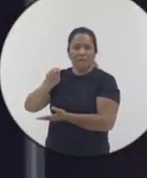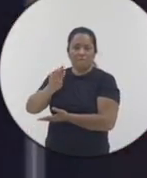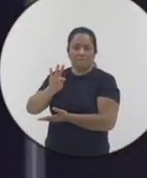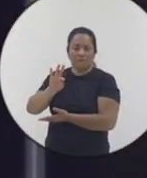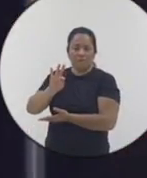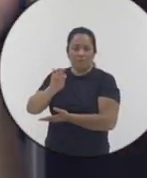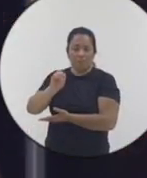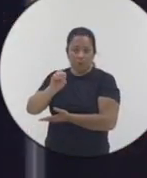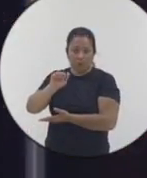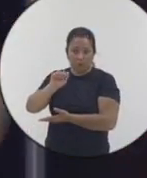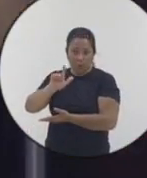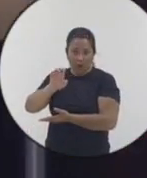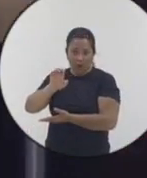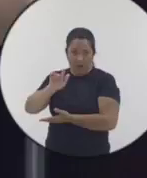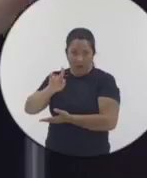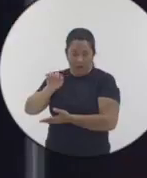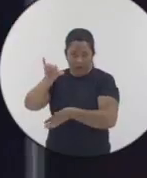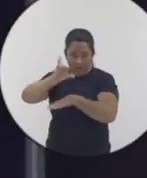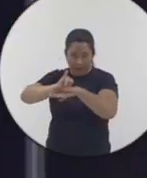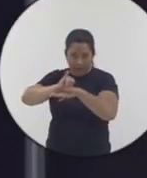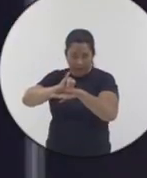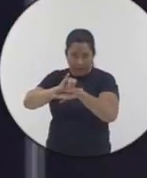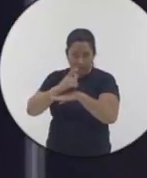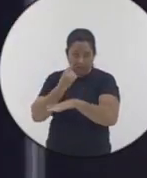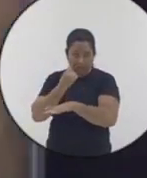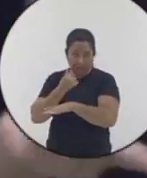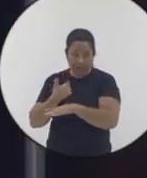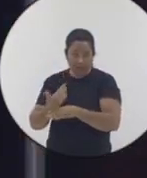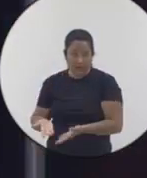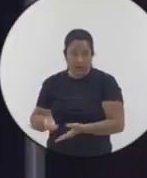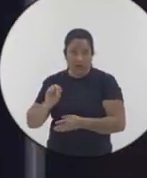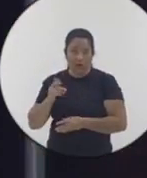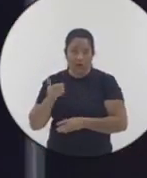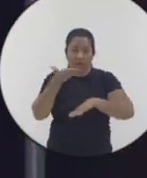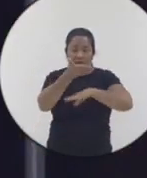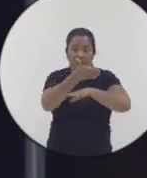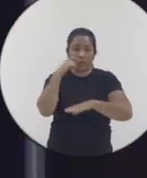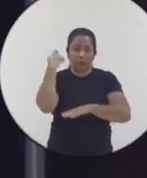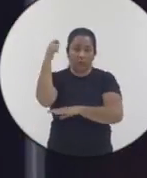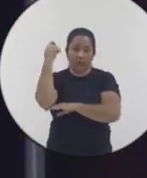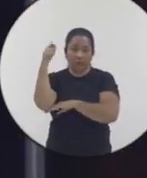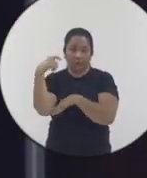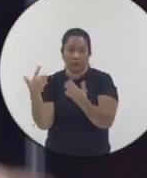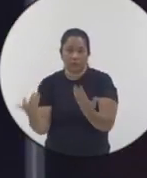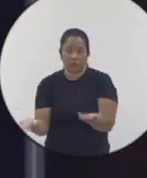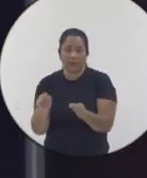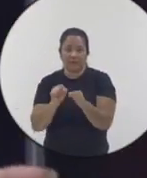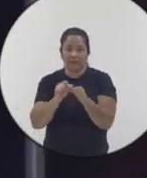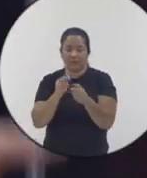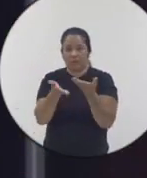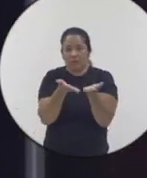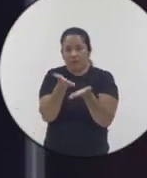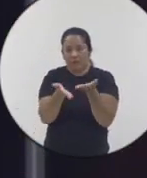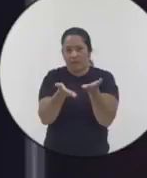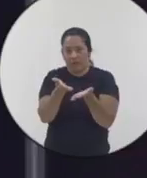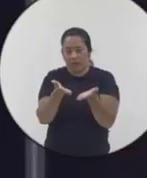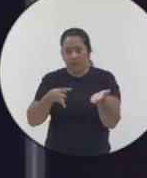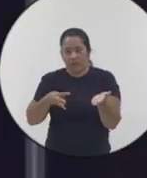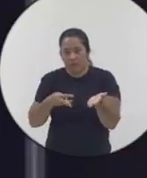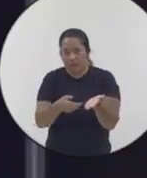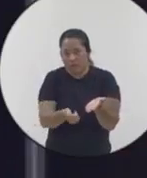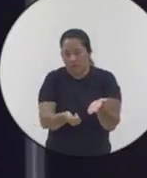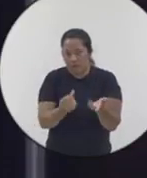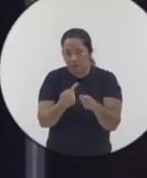Então, o governo brasileiro diz agora que o governo de Sergipe, o governo do Rio Grande do Sul, tem que pactuar essa conclusão do processo de transexualizador com a minha